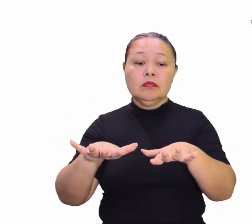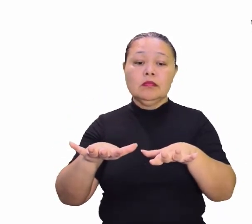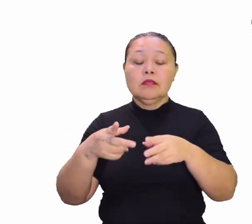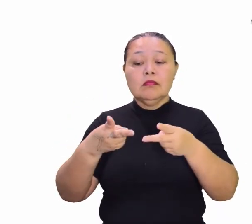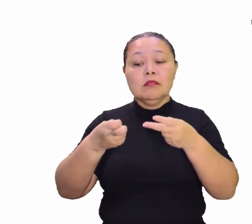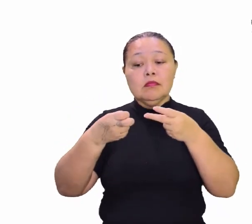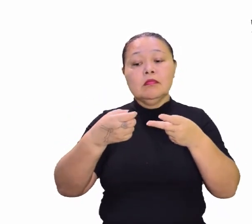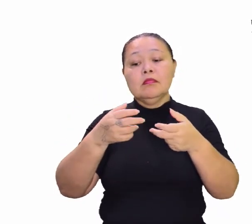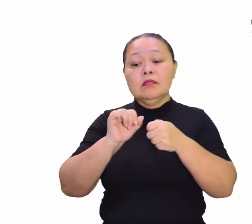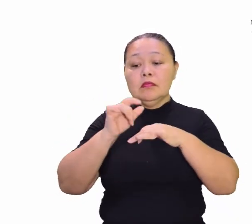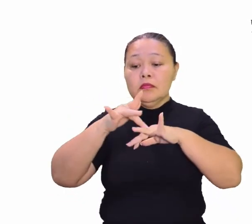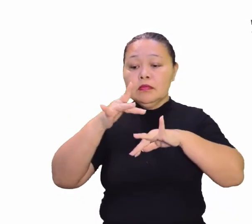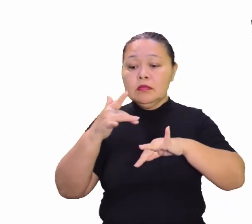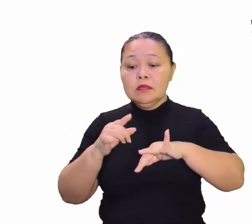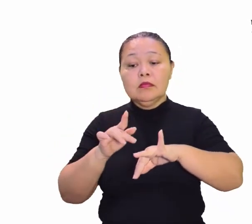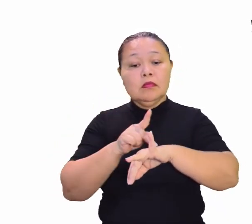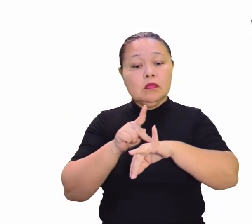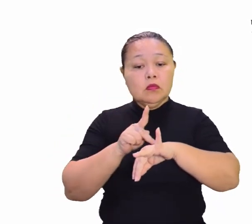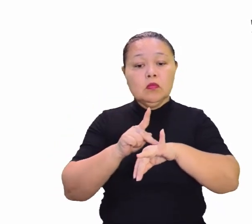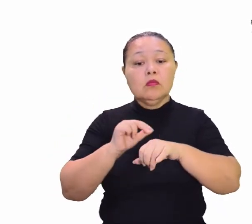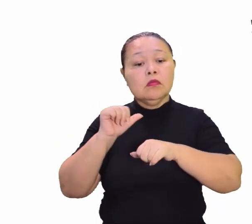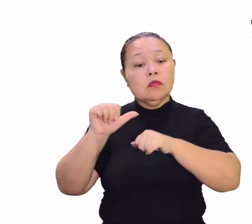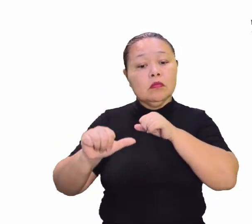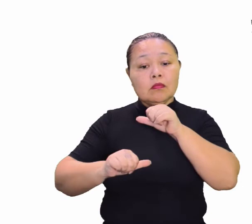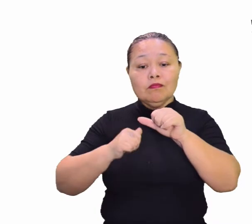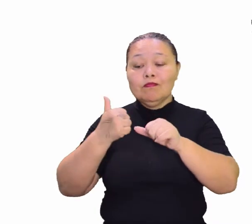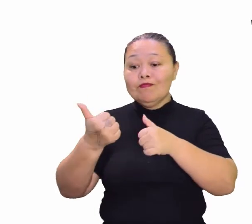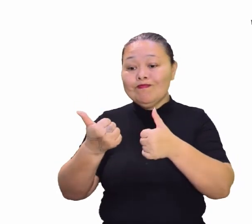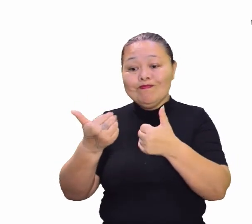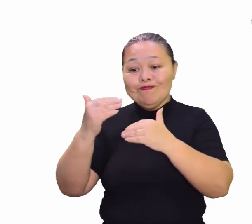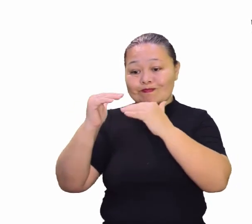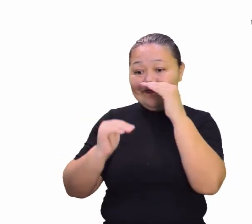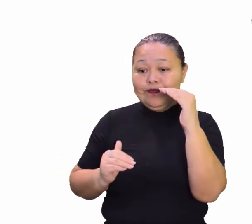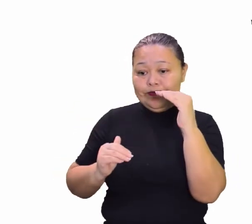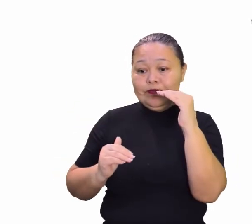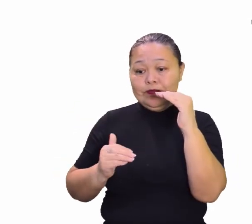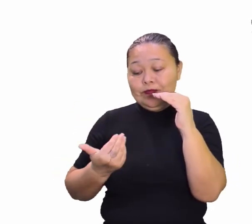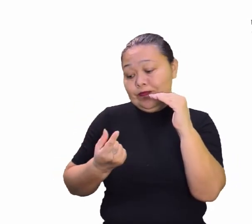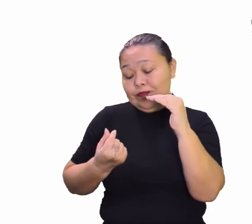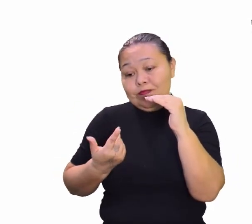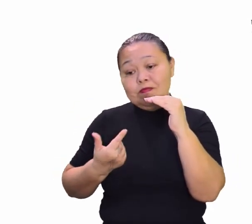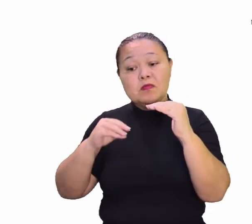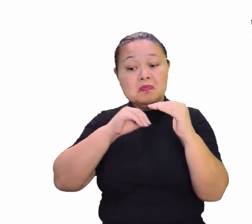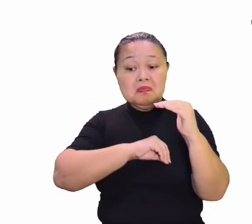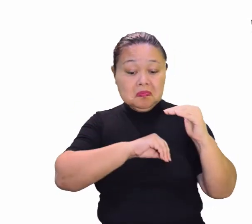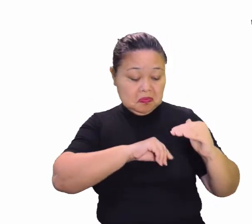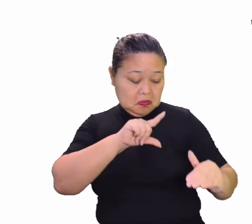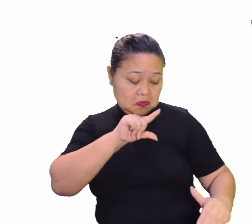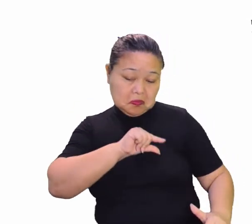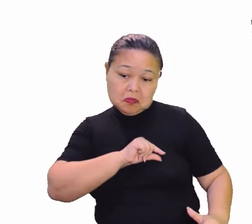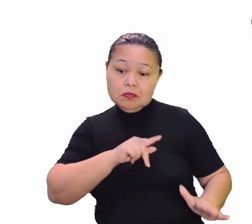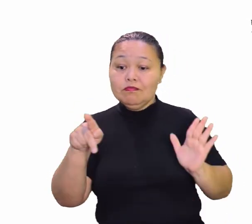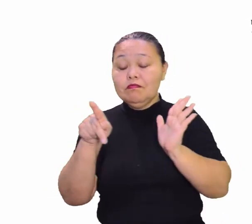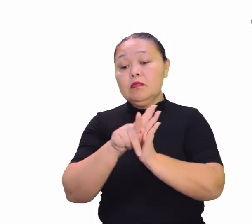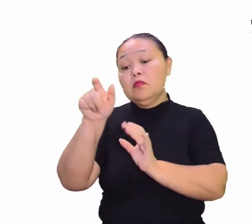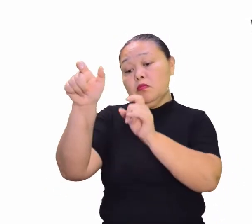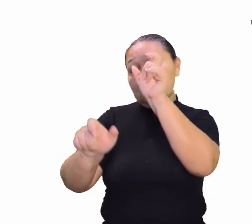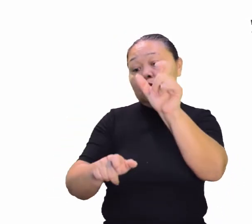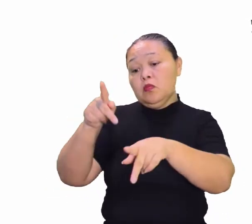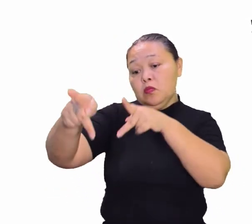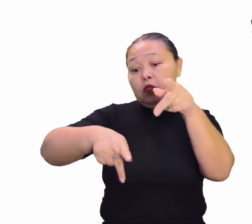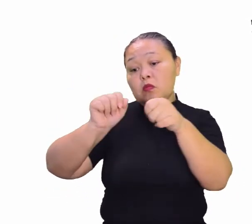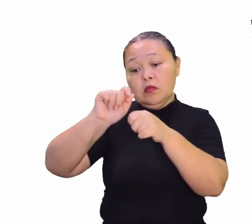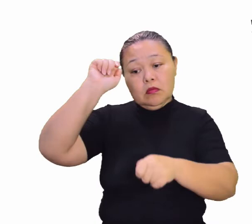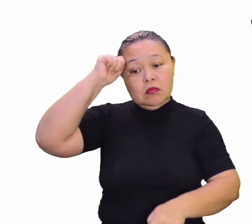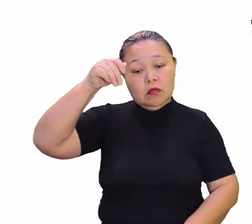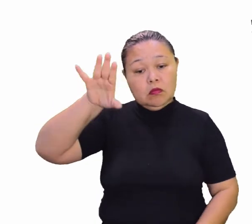de riqueza continuou por meio de trocas desiguais e dos baixíssimos salários pagos ao africano. Isso levou a uma